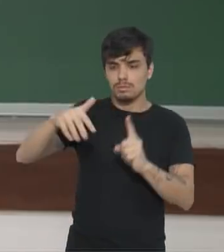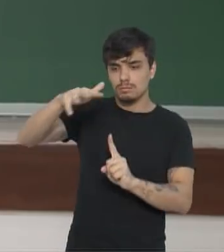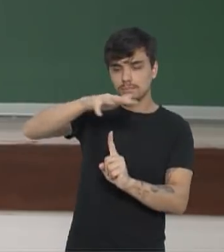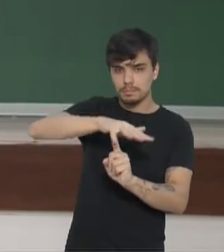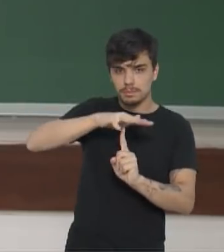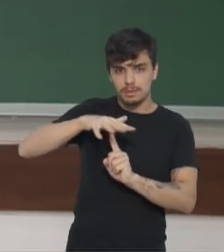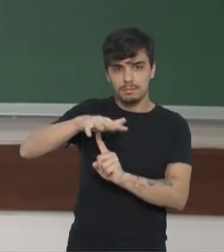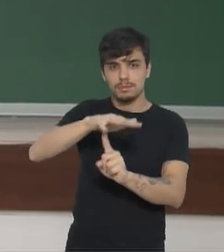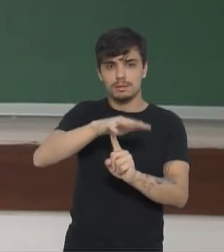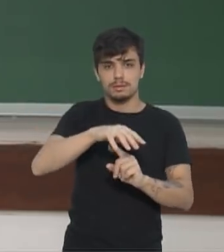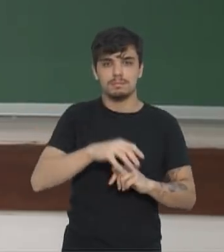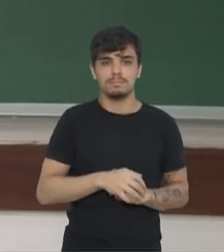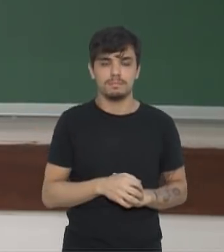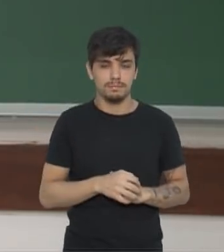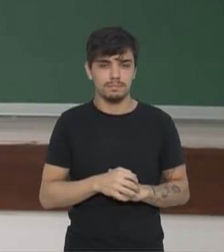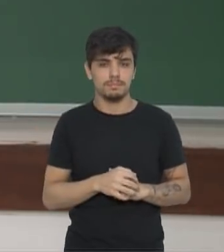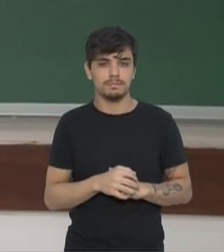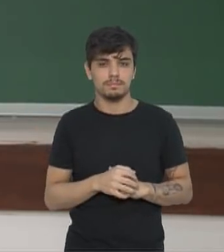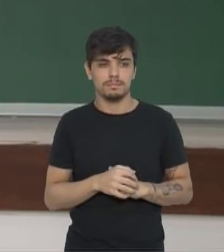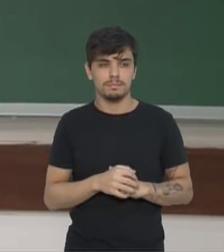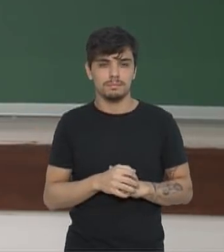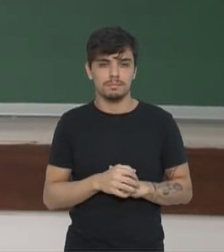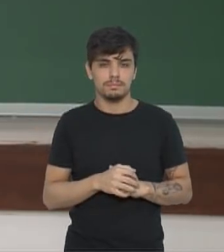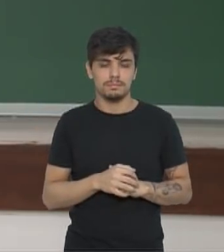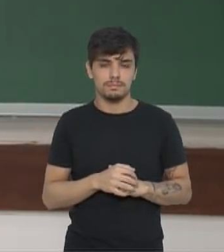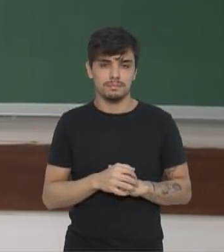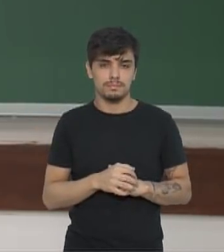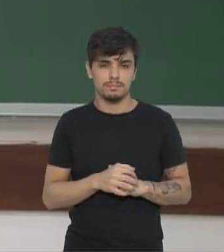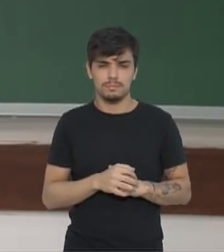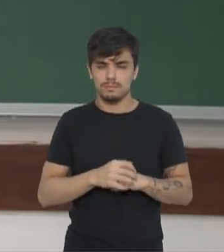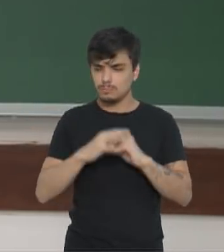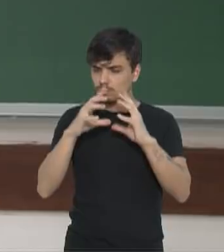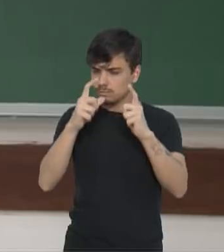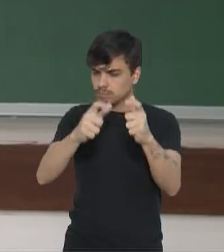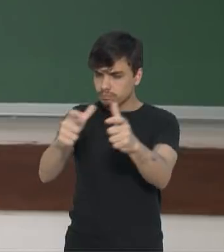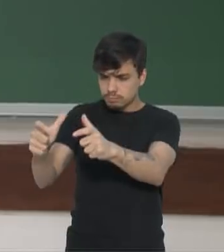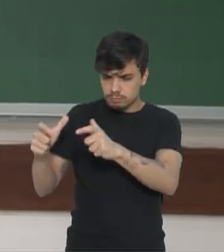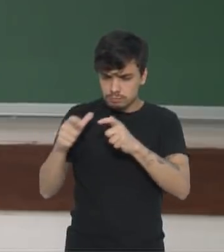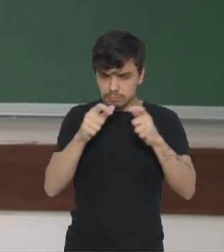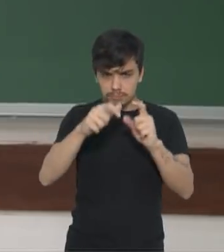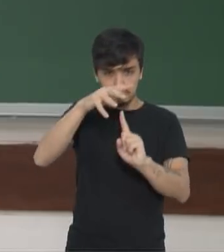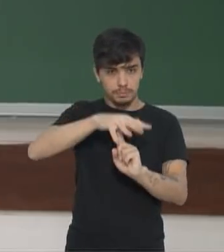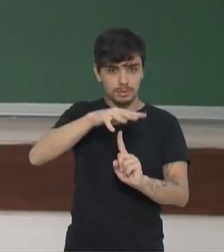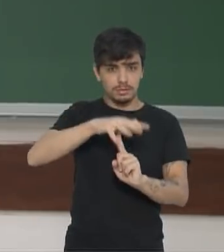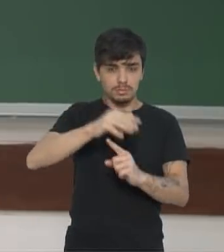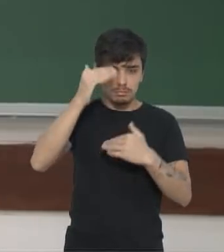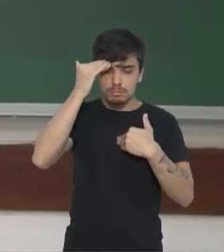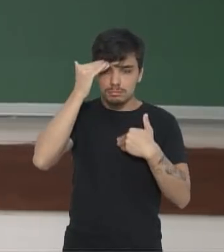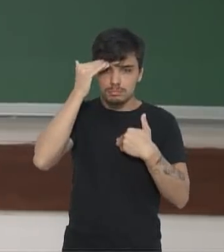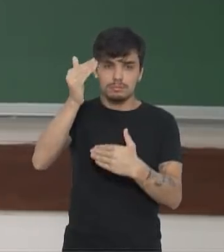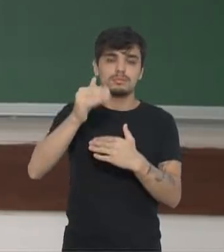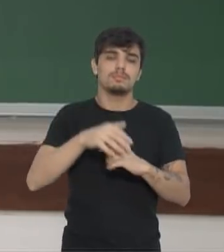aí, de Guaíra, Pato Branco, de Foz do Iguaçu a Paranaguá, fechamos os 4 cantos.